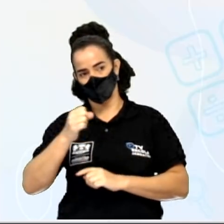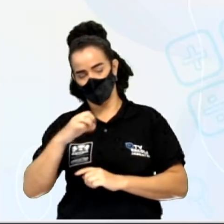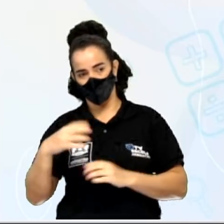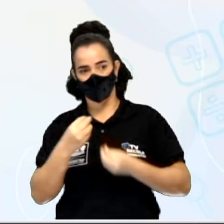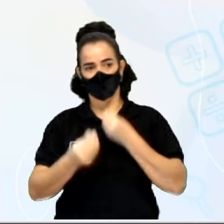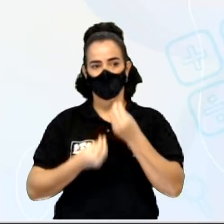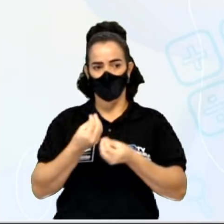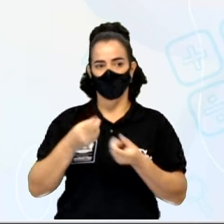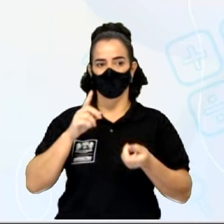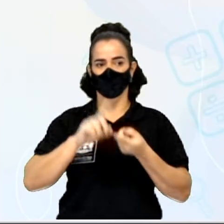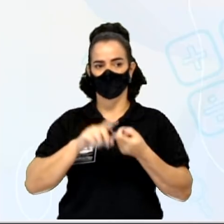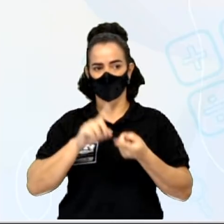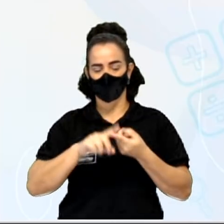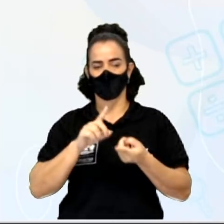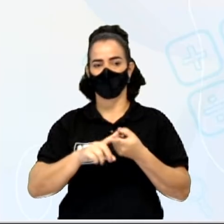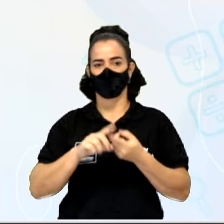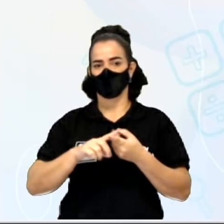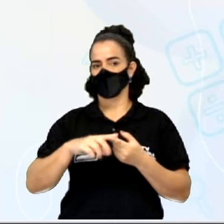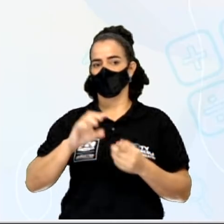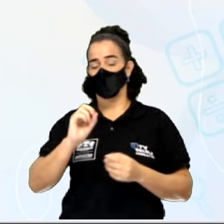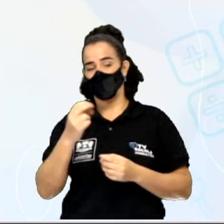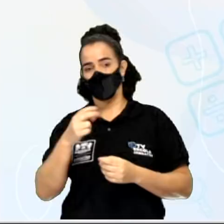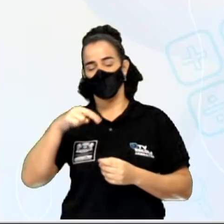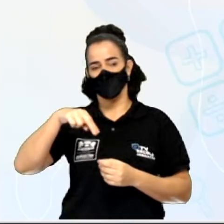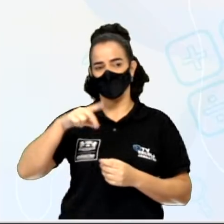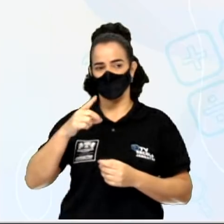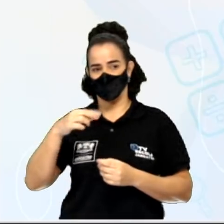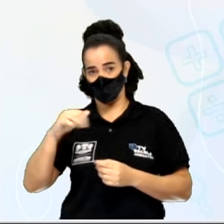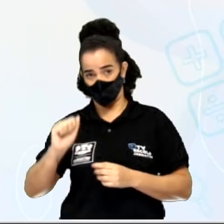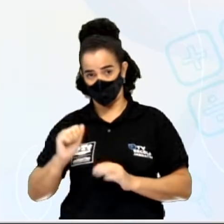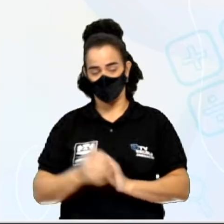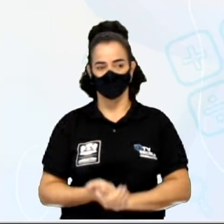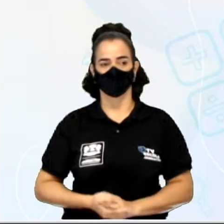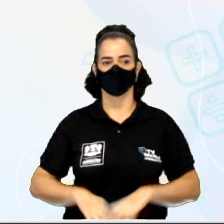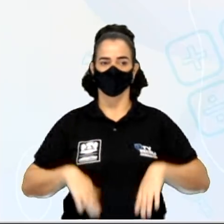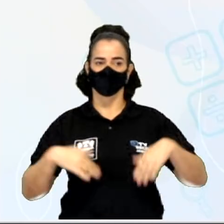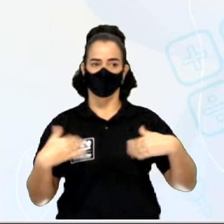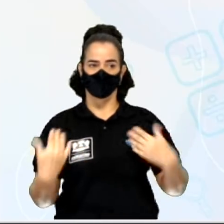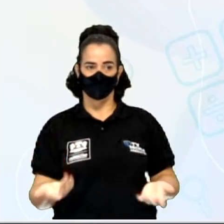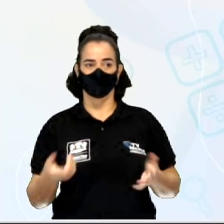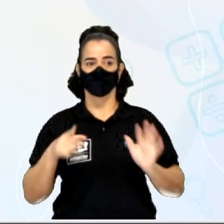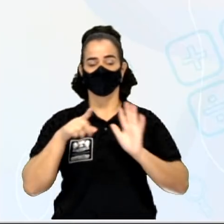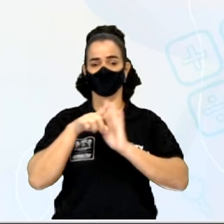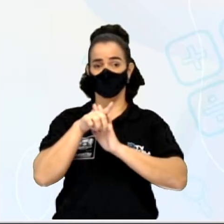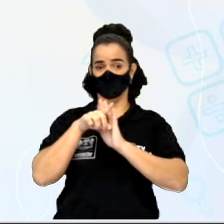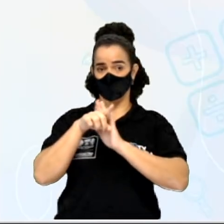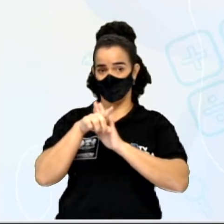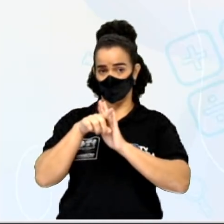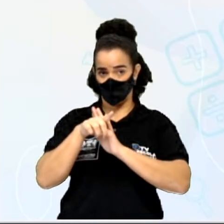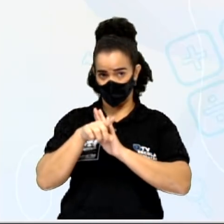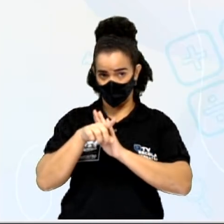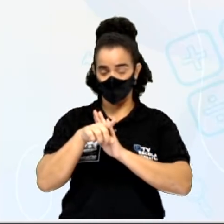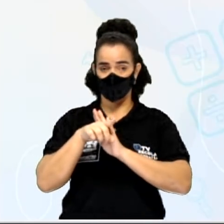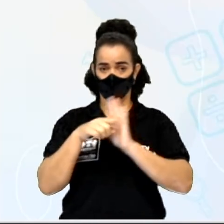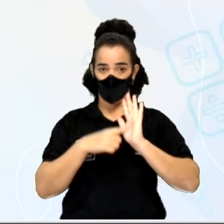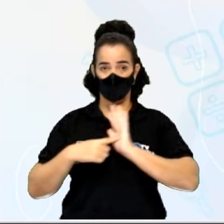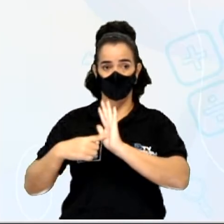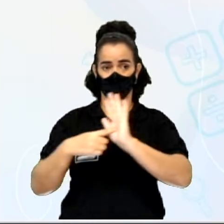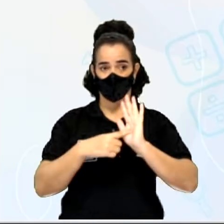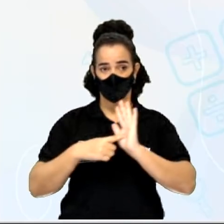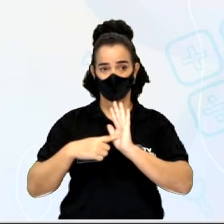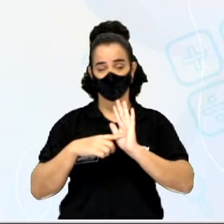fazer aí? Vamos substituir. A pesquisa indica até que os deficientes, não. A pesquisa indica, pois,